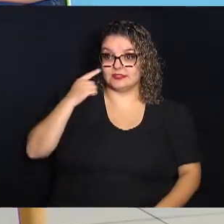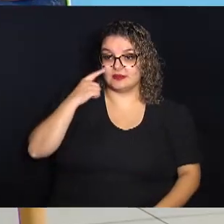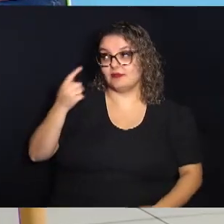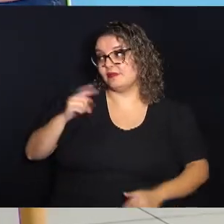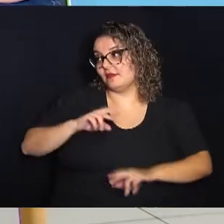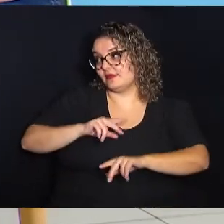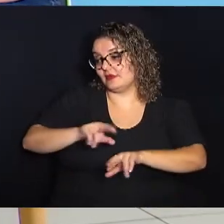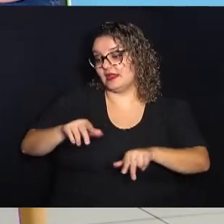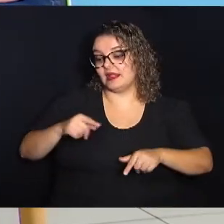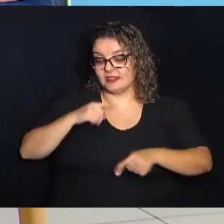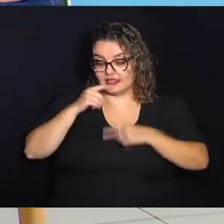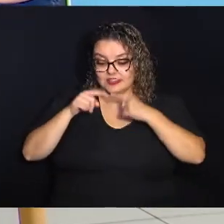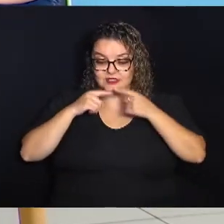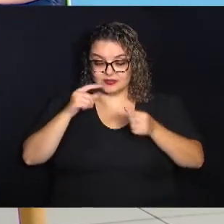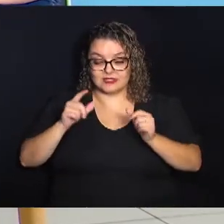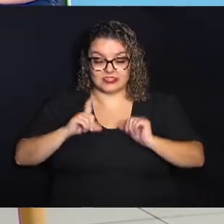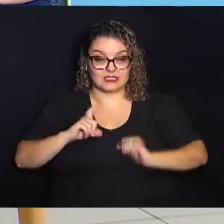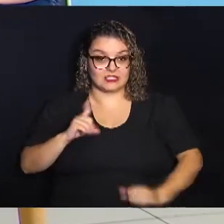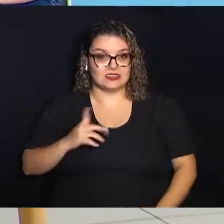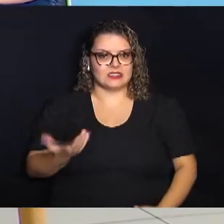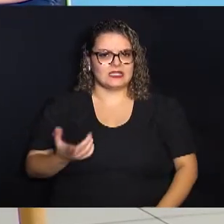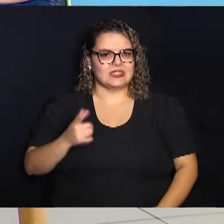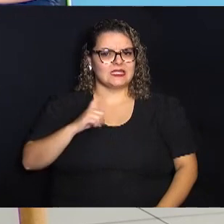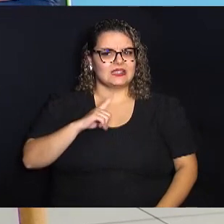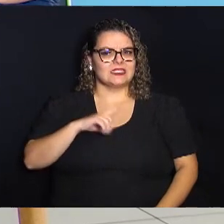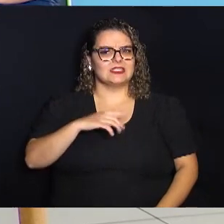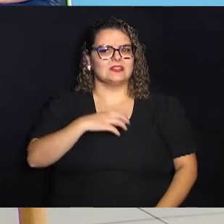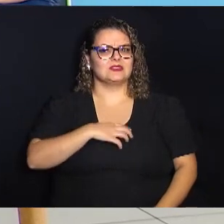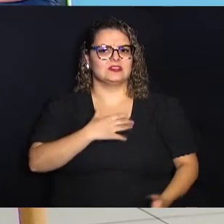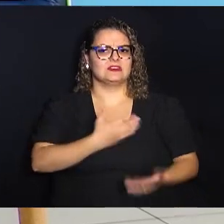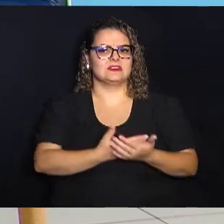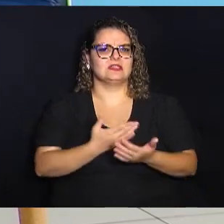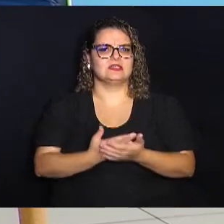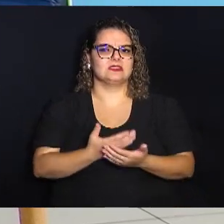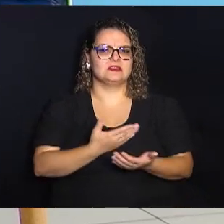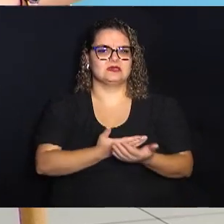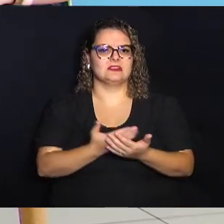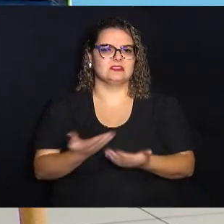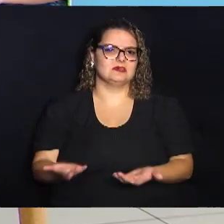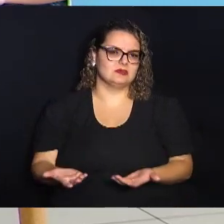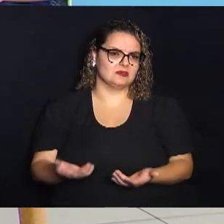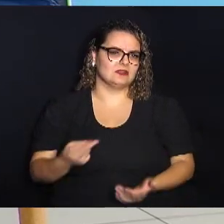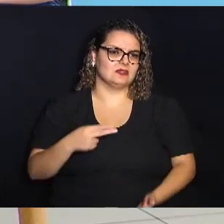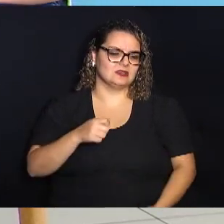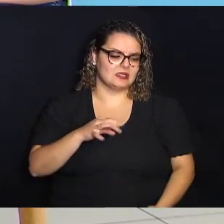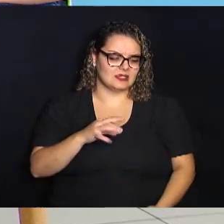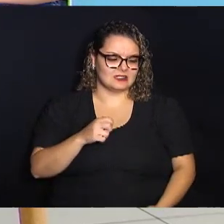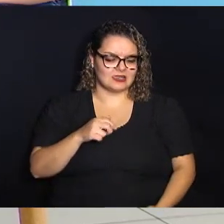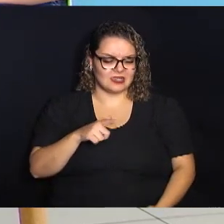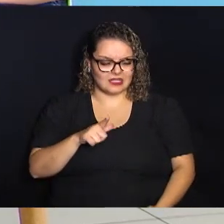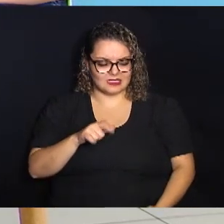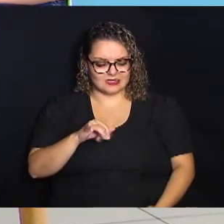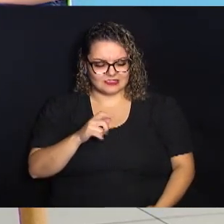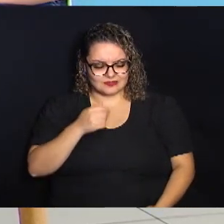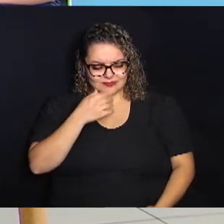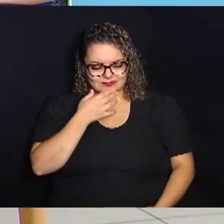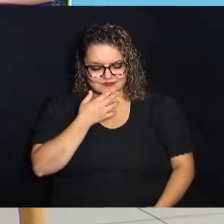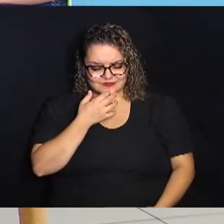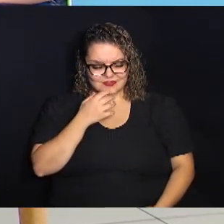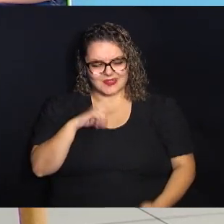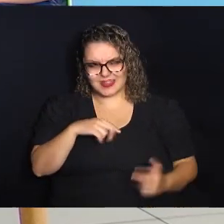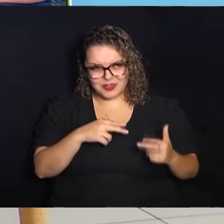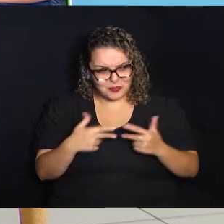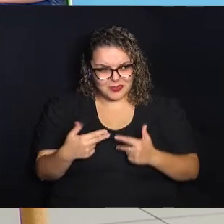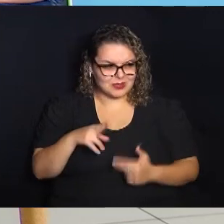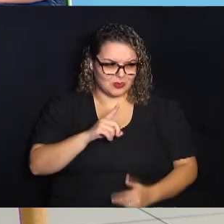dúvida sim. Bom, e tem um jeito certo de estudar, Natália? Tem um padrão